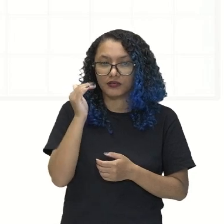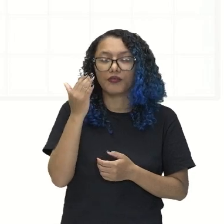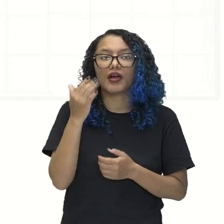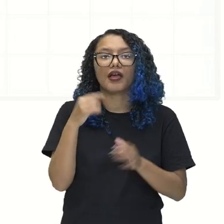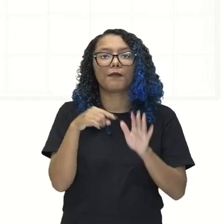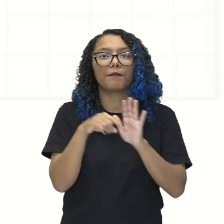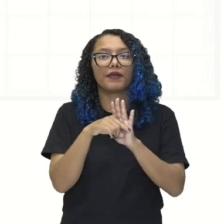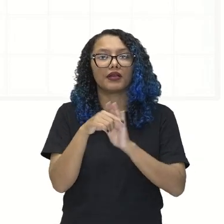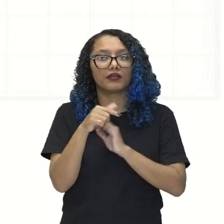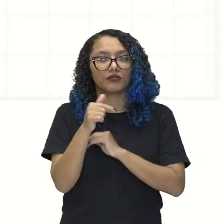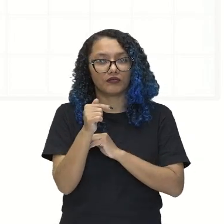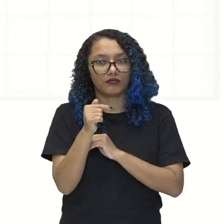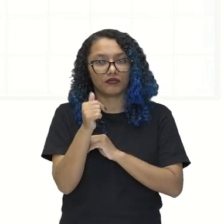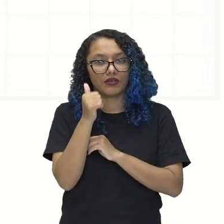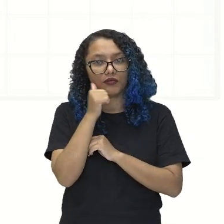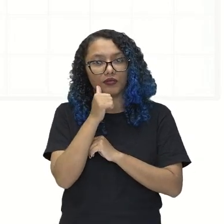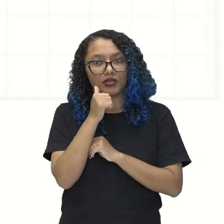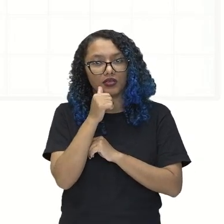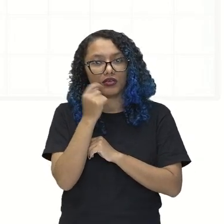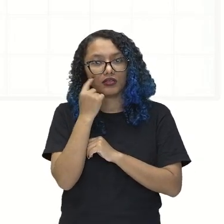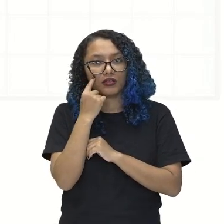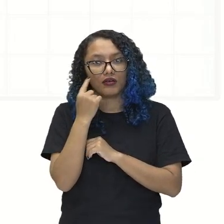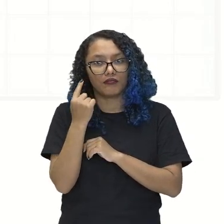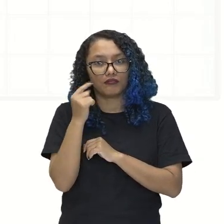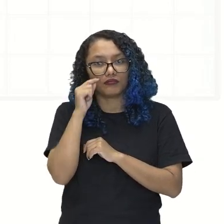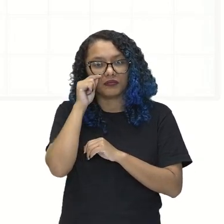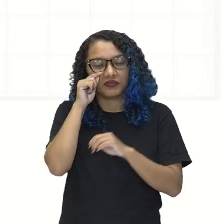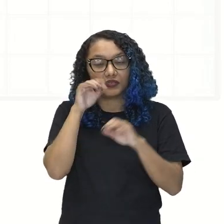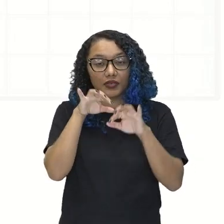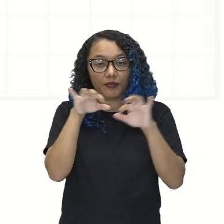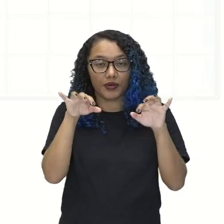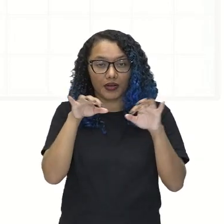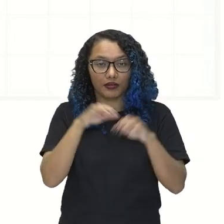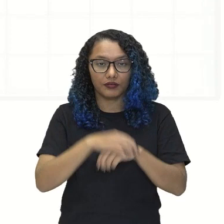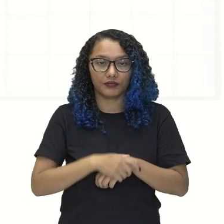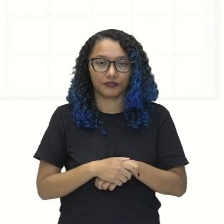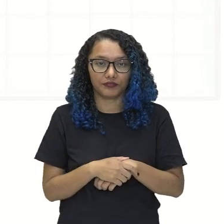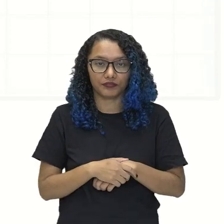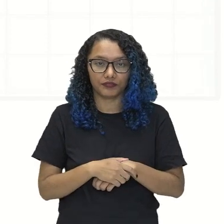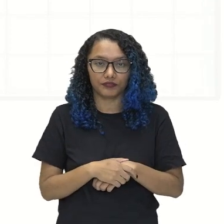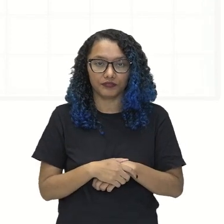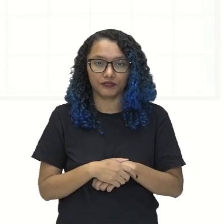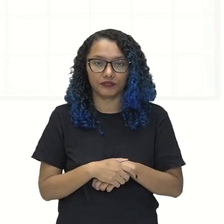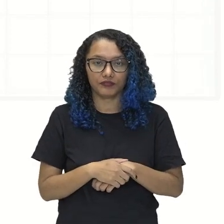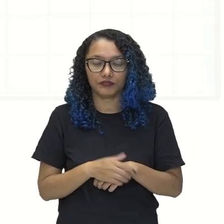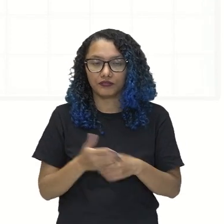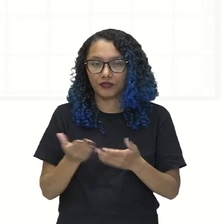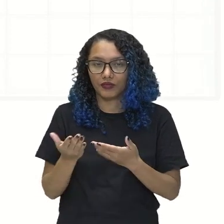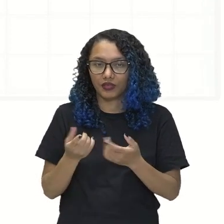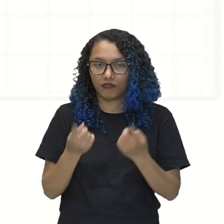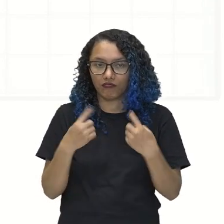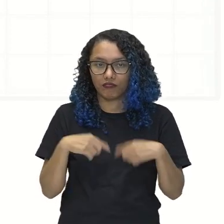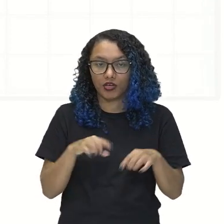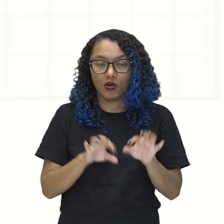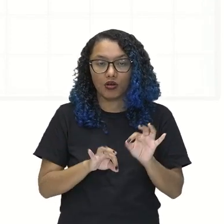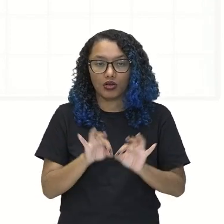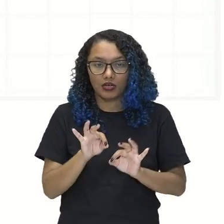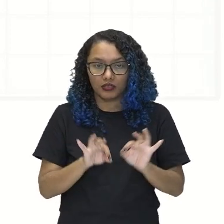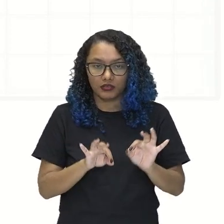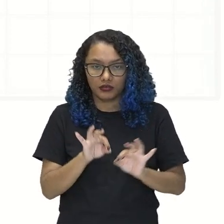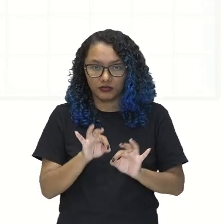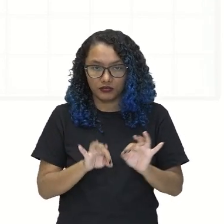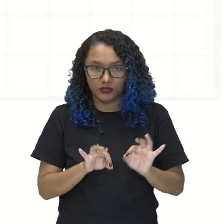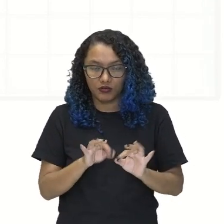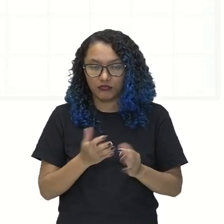com essas outras duas sentenças, certo? E aí você montou o sisteminha e esse sisteminha vai